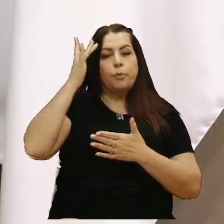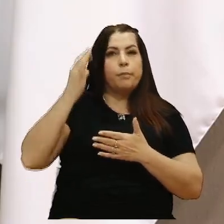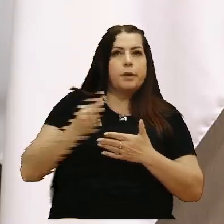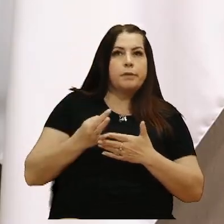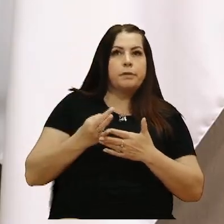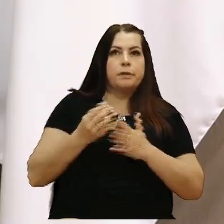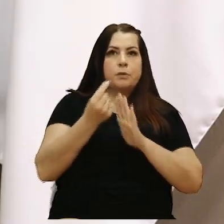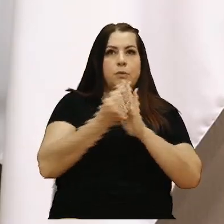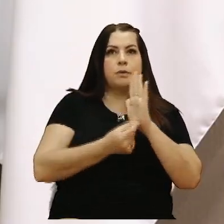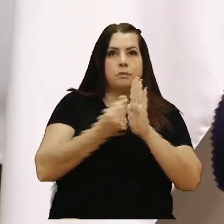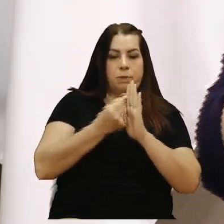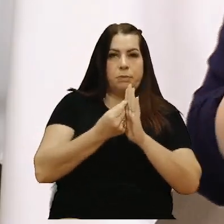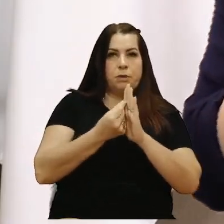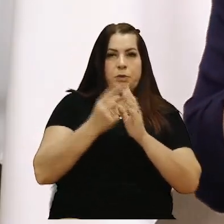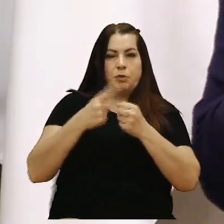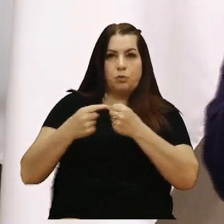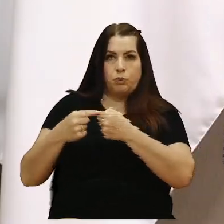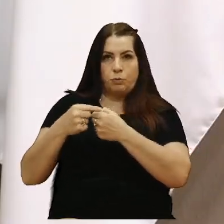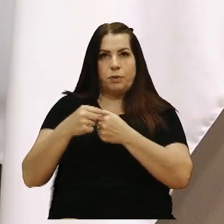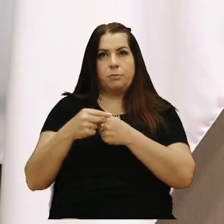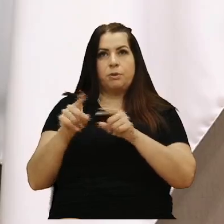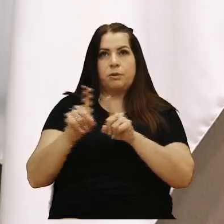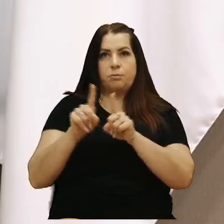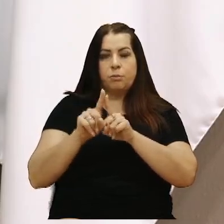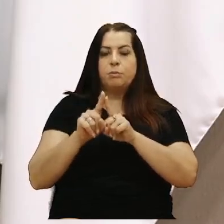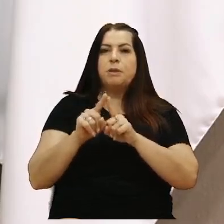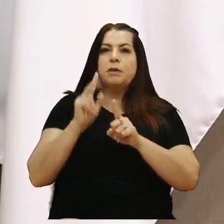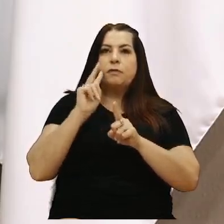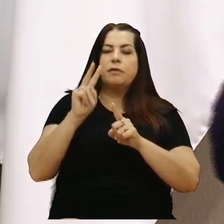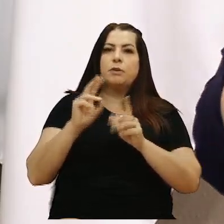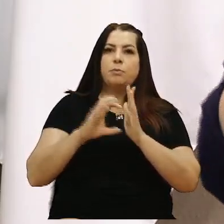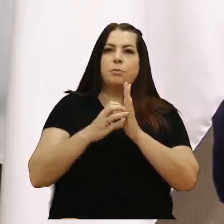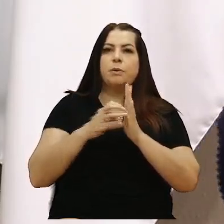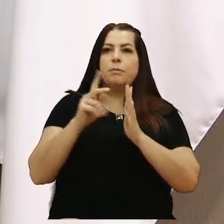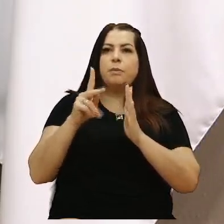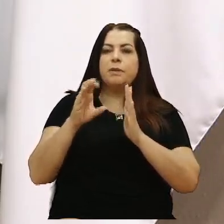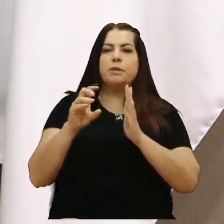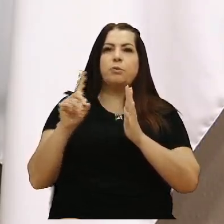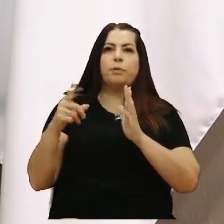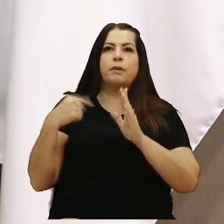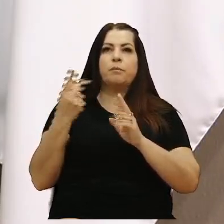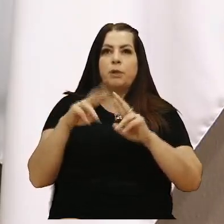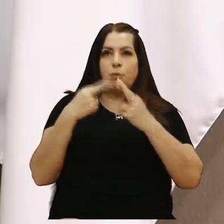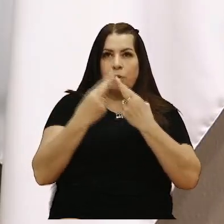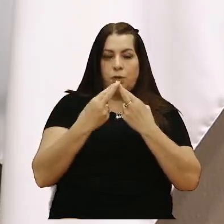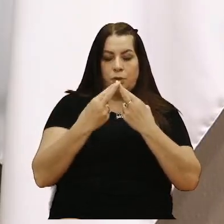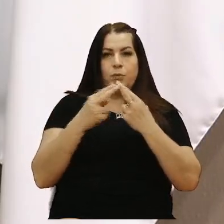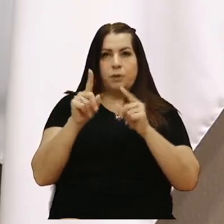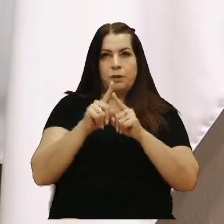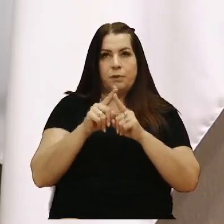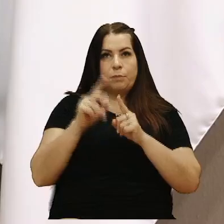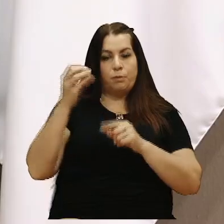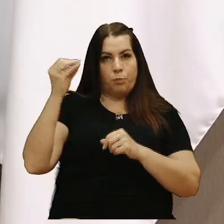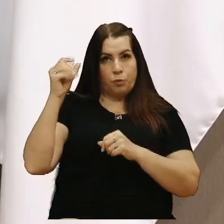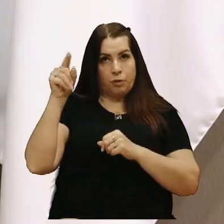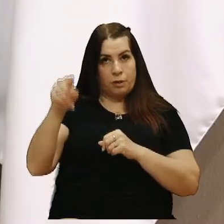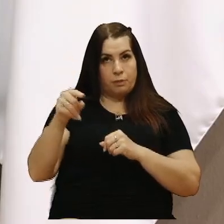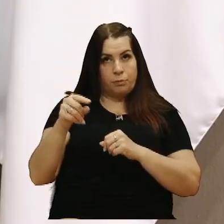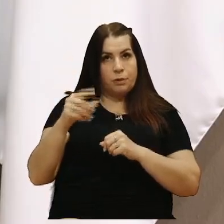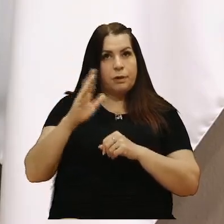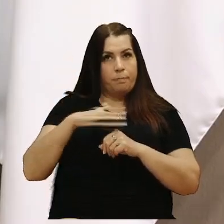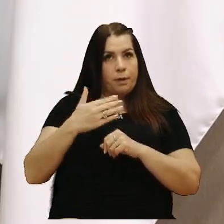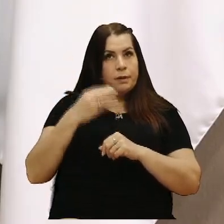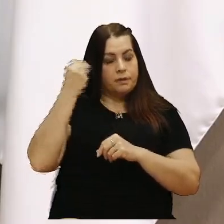o orçamento do município. Inclusive, contamos com a bancada do PCdoB, tivemos uma reunião com a bancada do PCdoB de Porto Alegre, que já tem